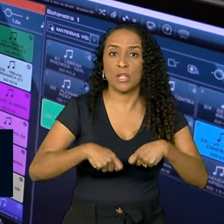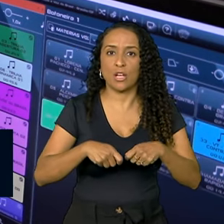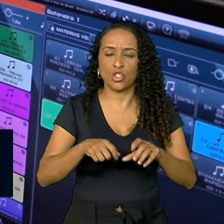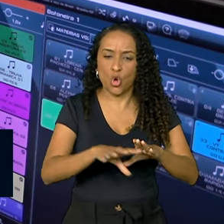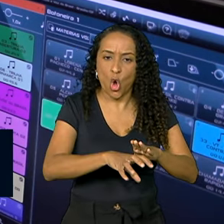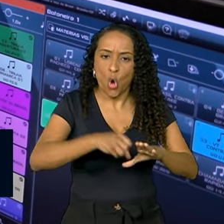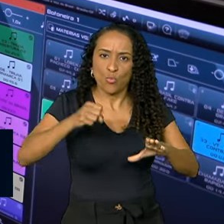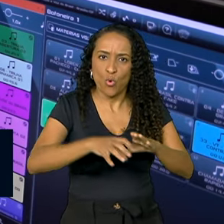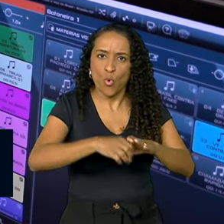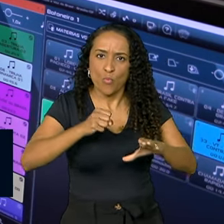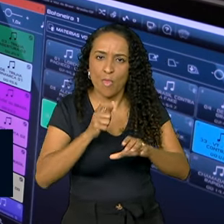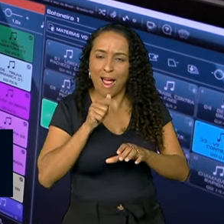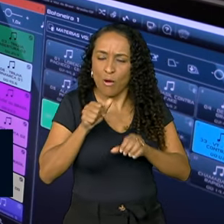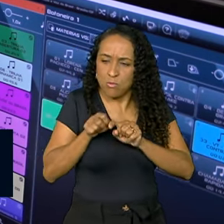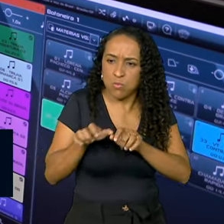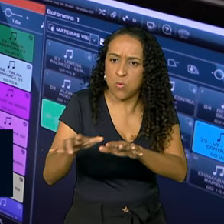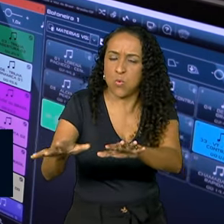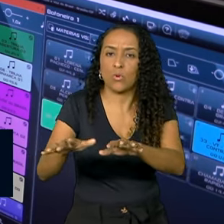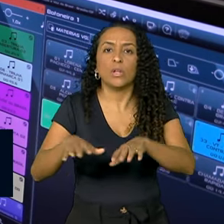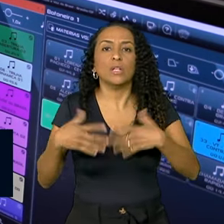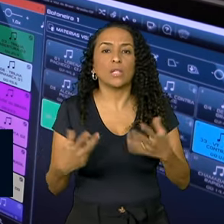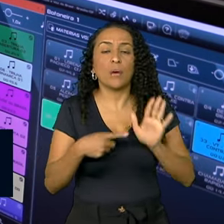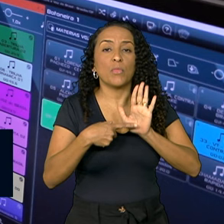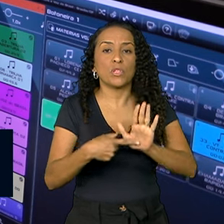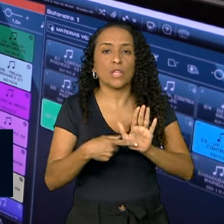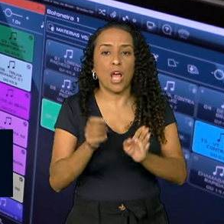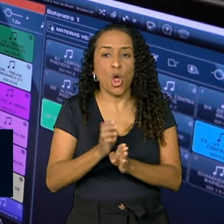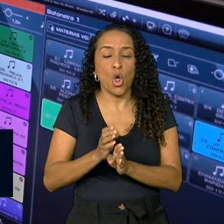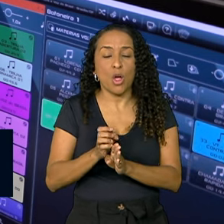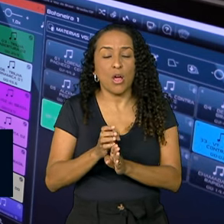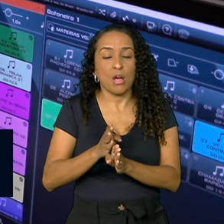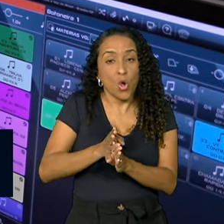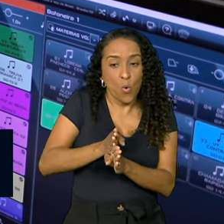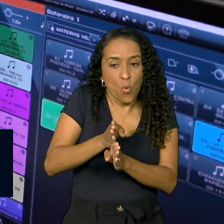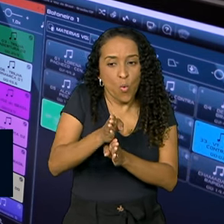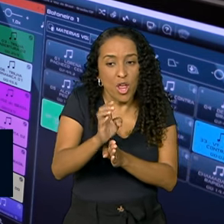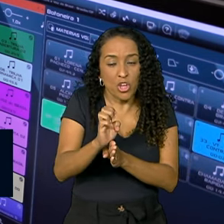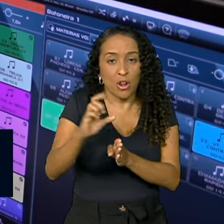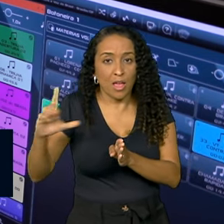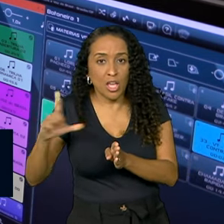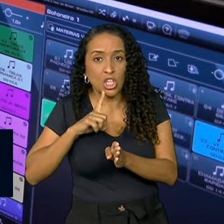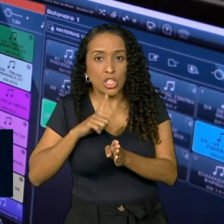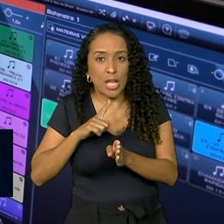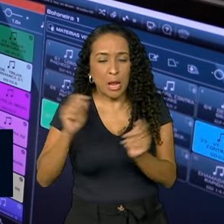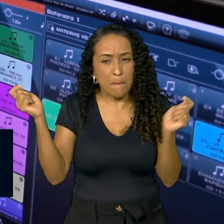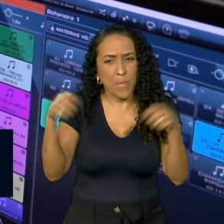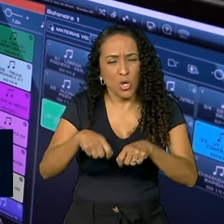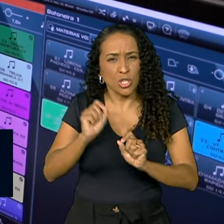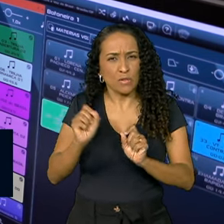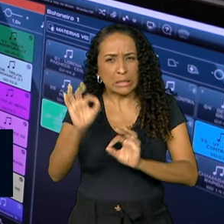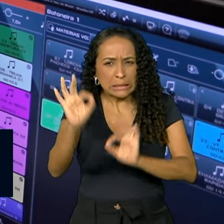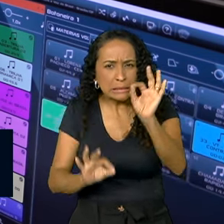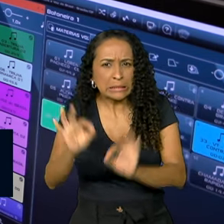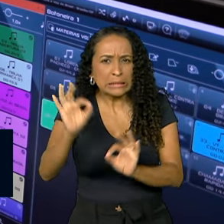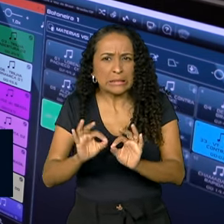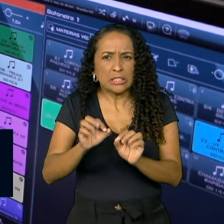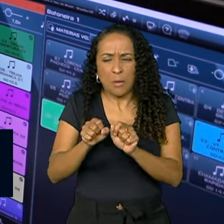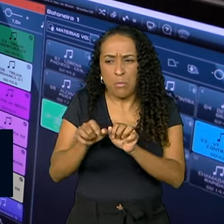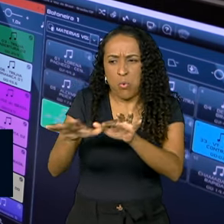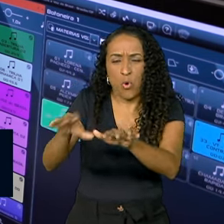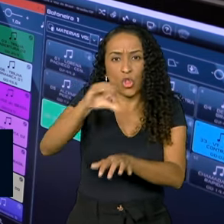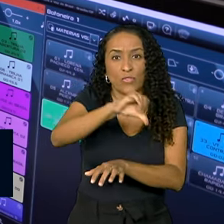bombeamento porque só para ilustrar o eixo Leste ele tem uma capacidade instalada de de transpor